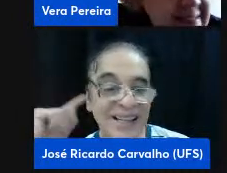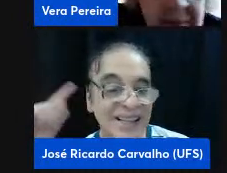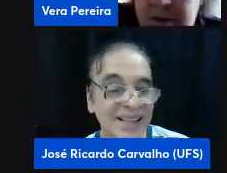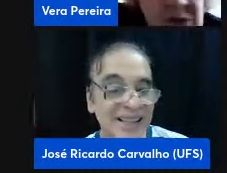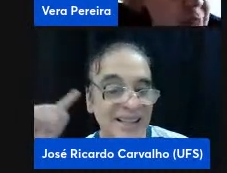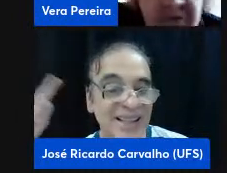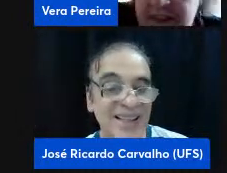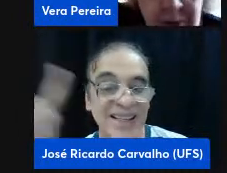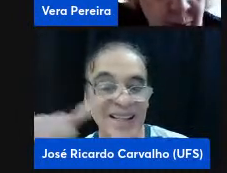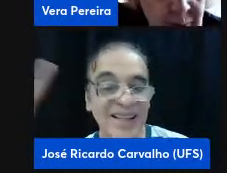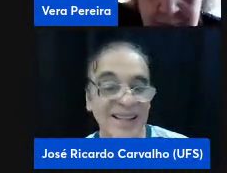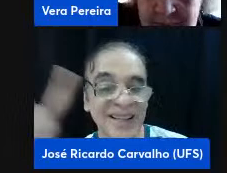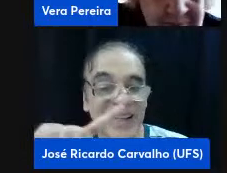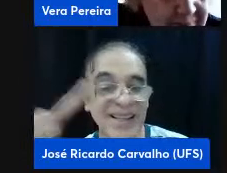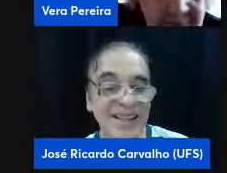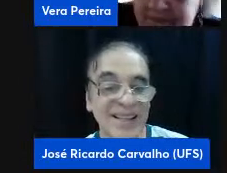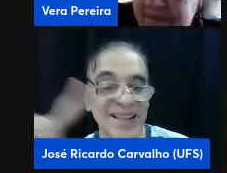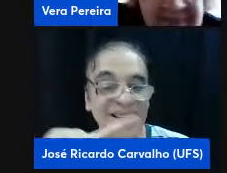não estamos ouvindo.